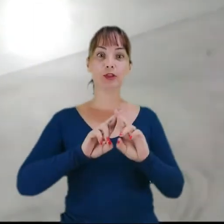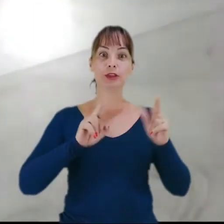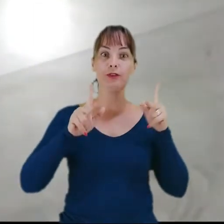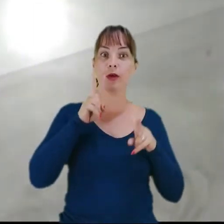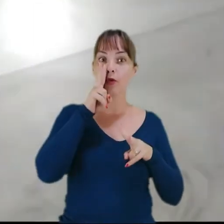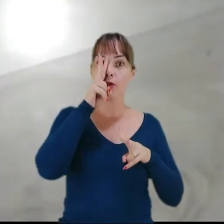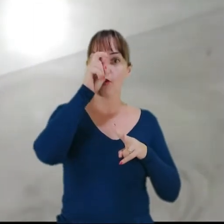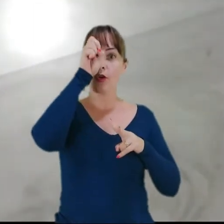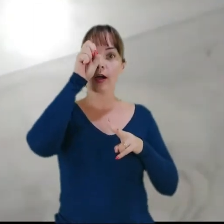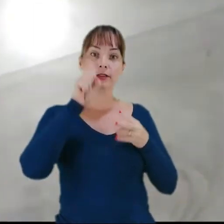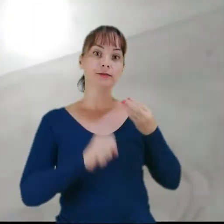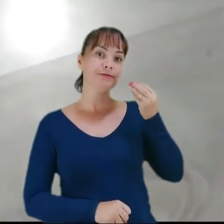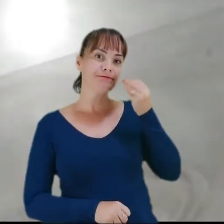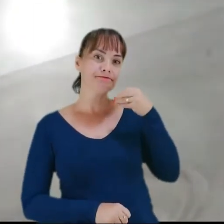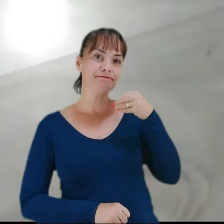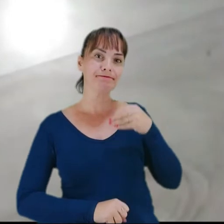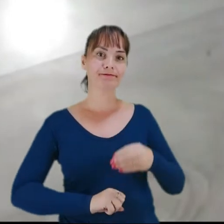agudo e grave.